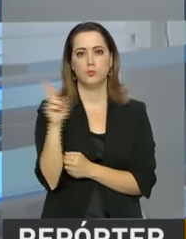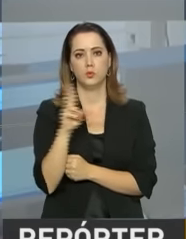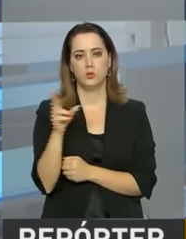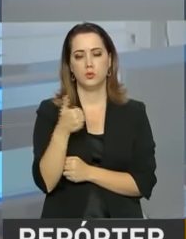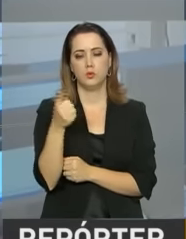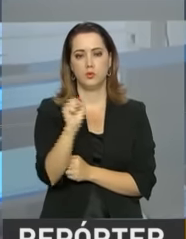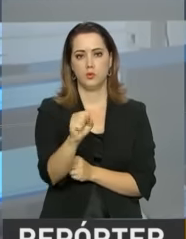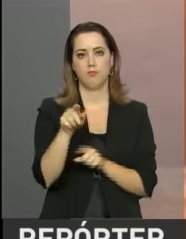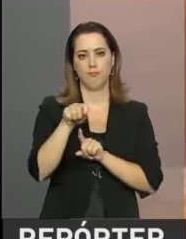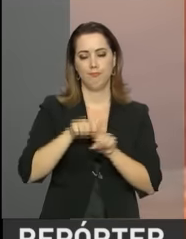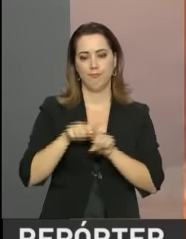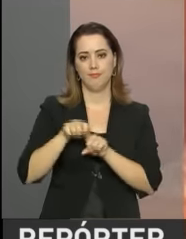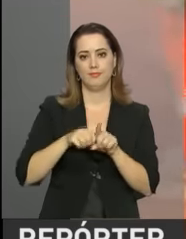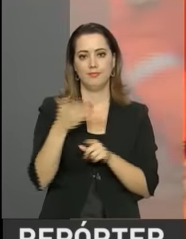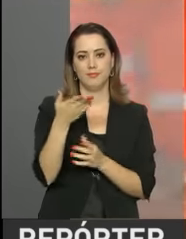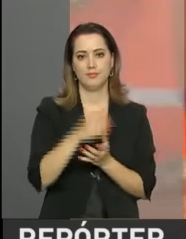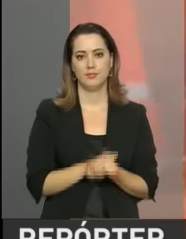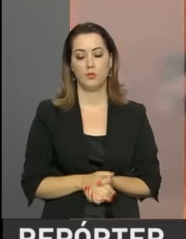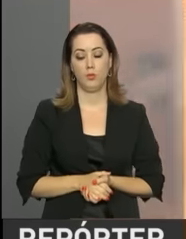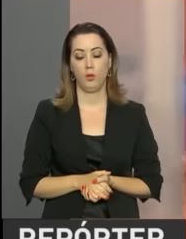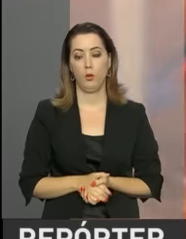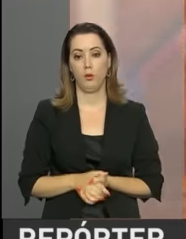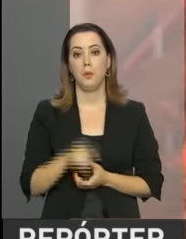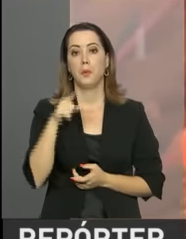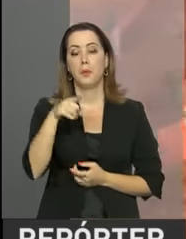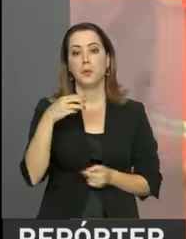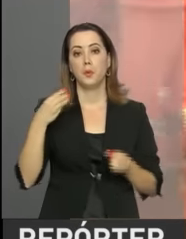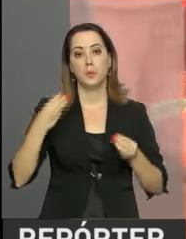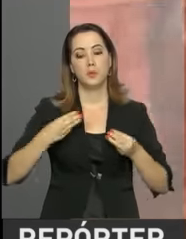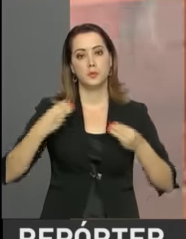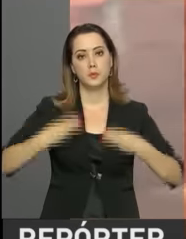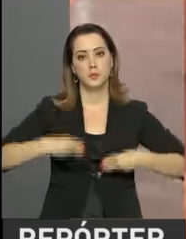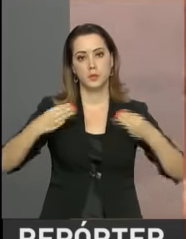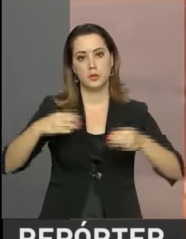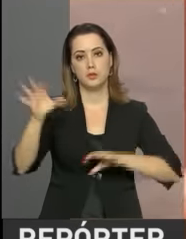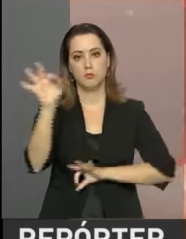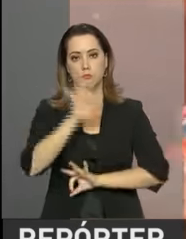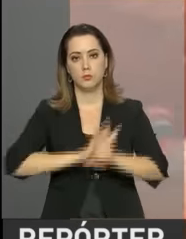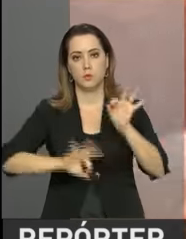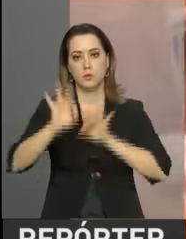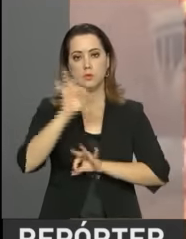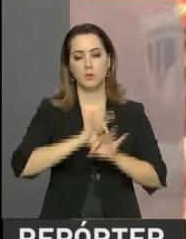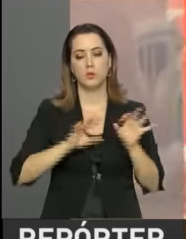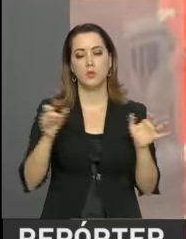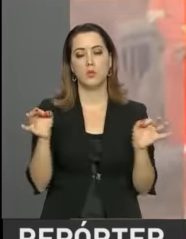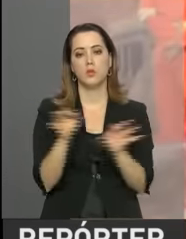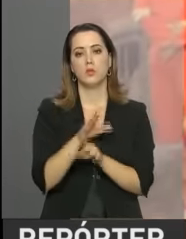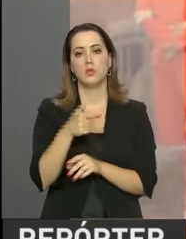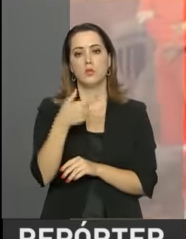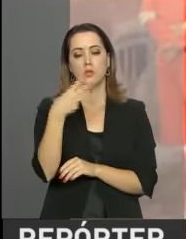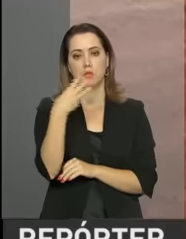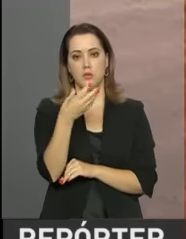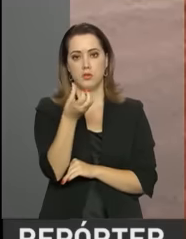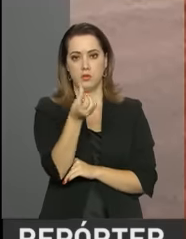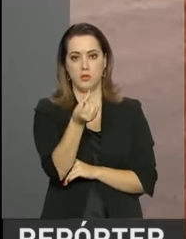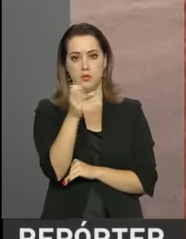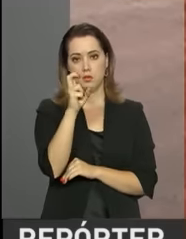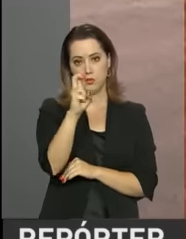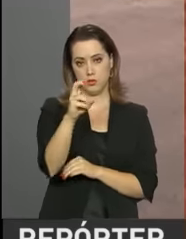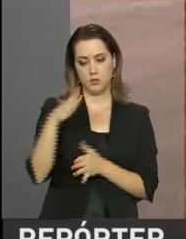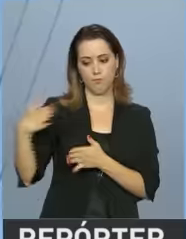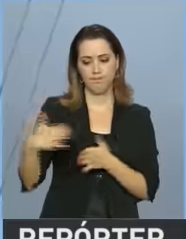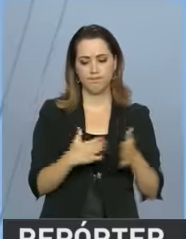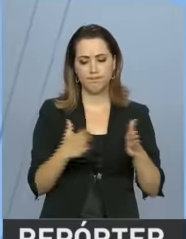principais destaques segundo o Ministério do planejamento foram concluídos 365 km de